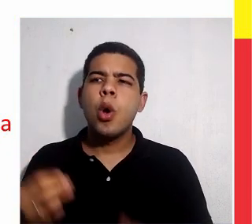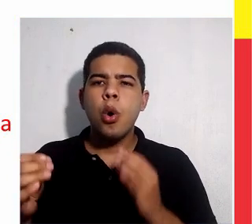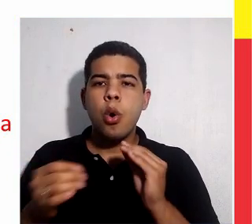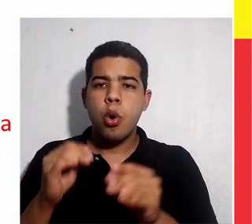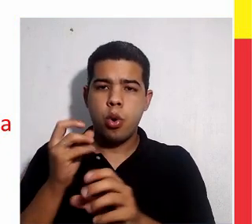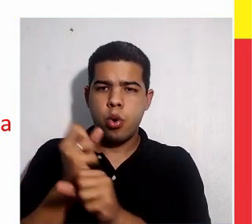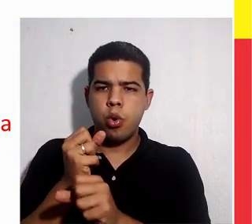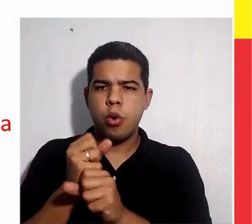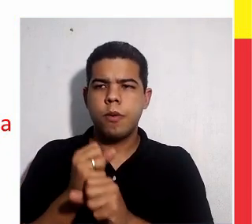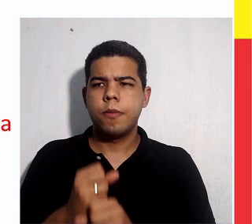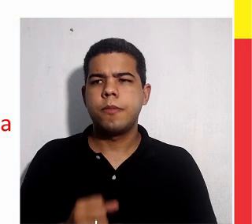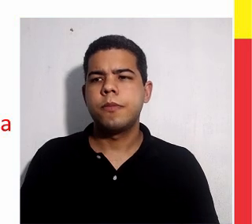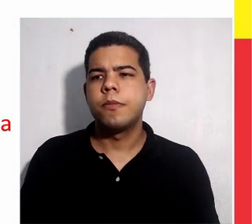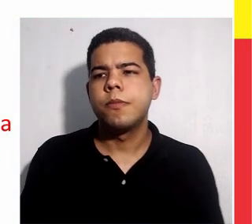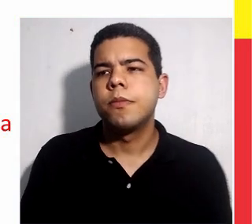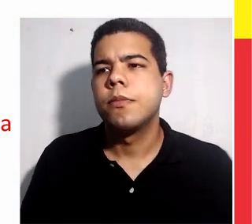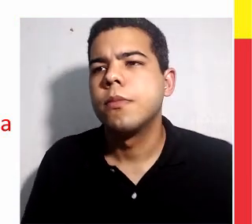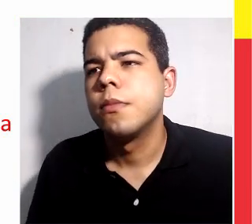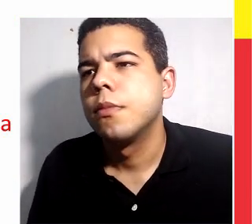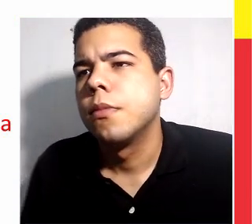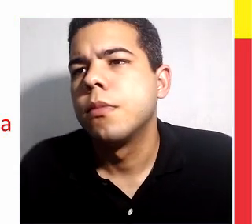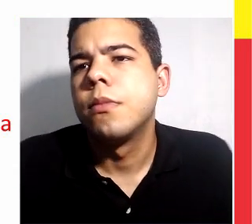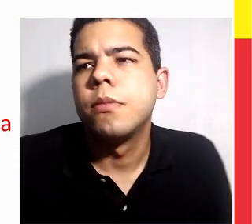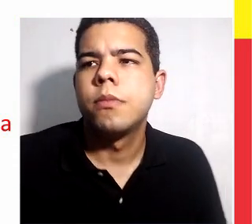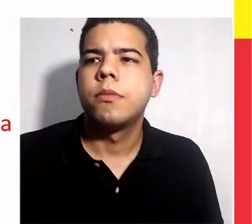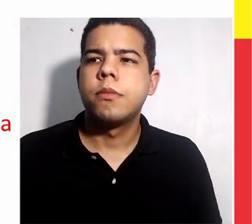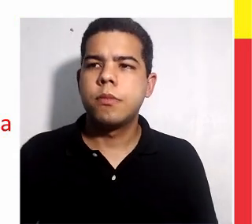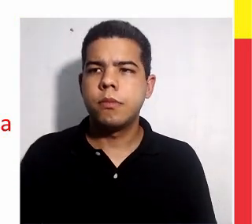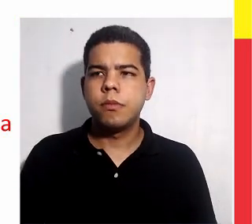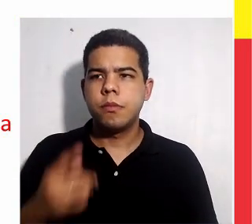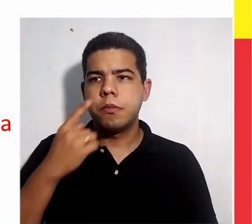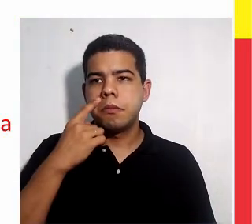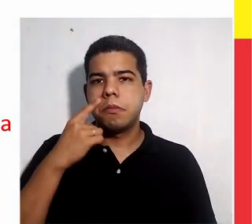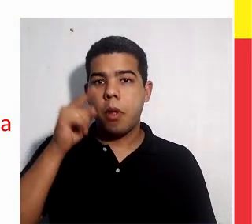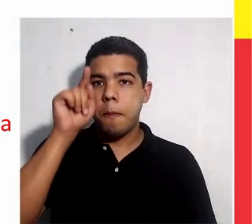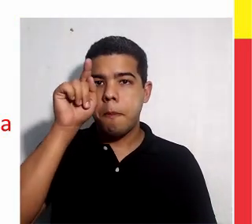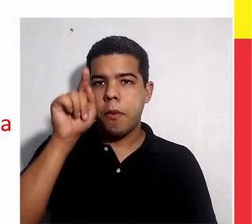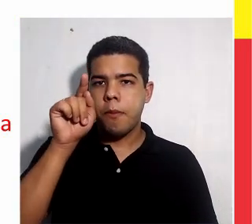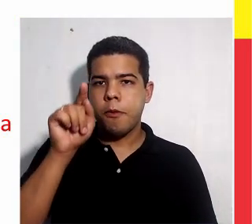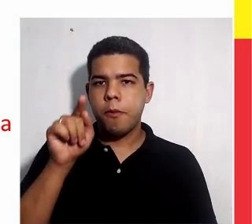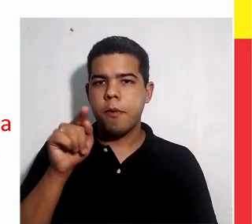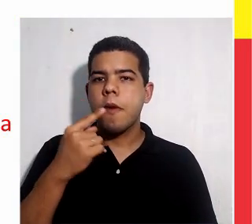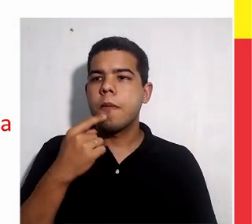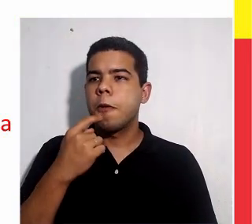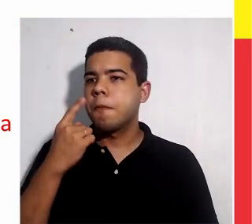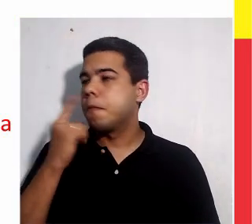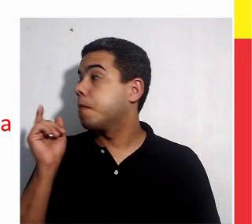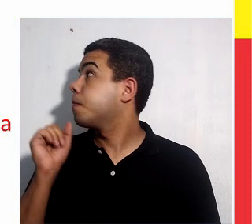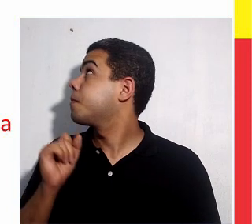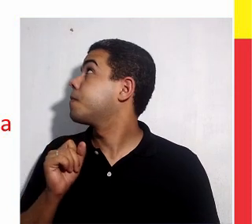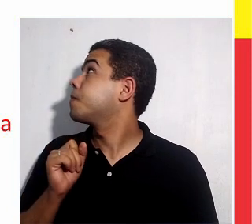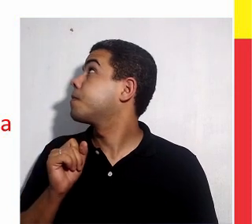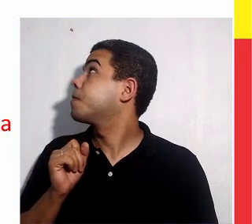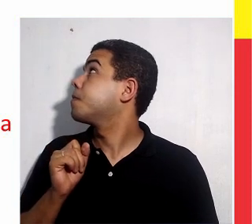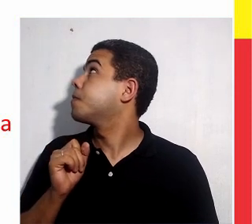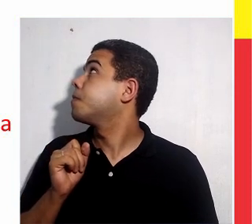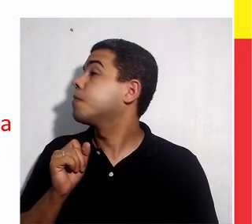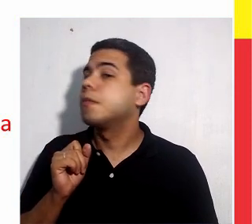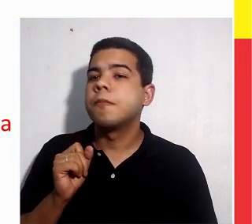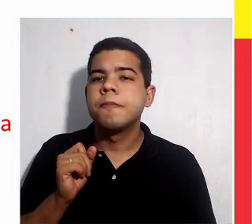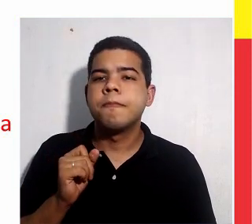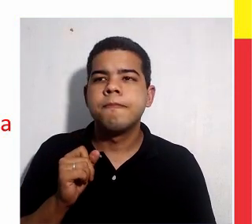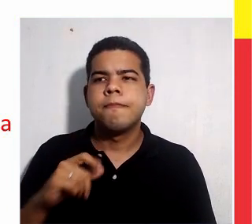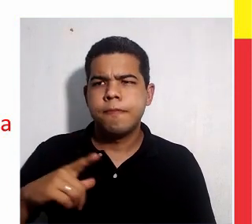paralelogramo? Veja que eu fiz uma retinha, um segmento pontilhado vermelho, que é para indicar que ali